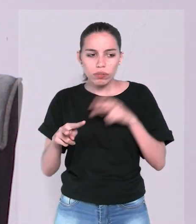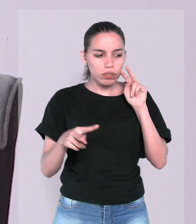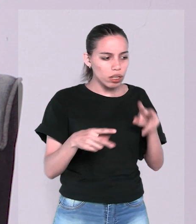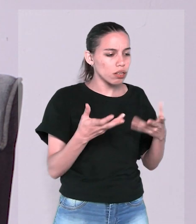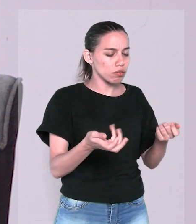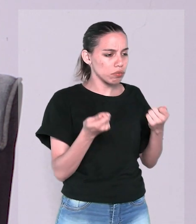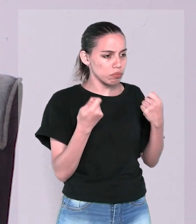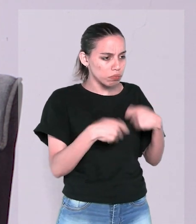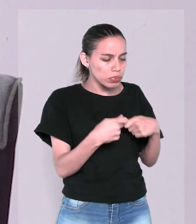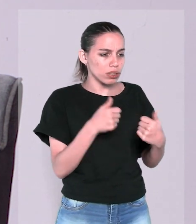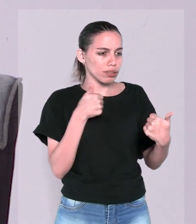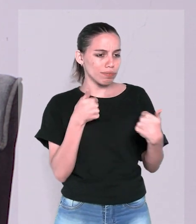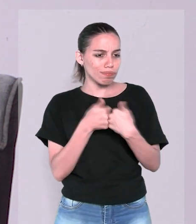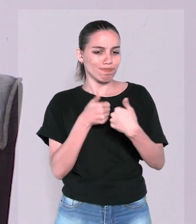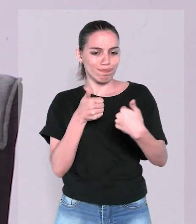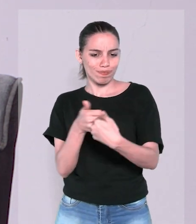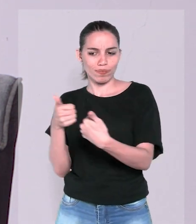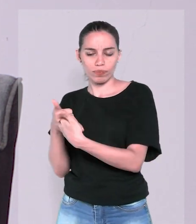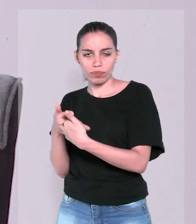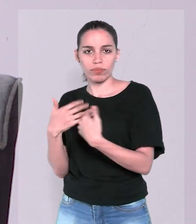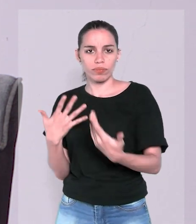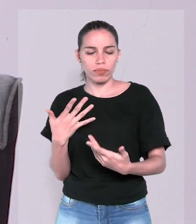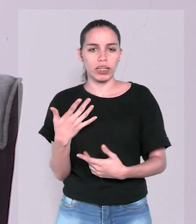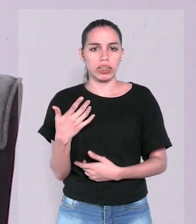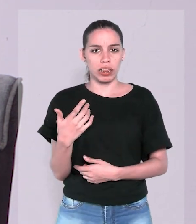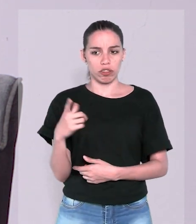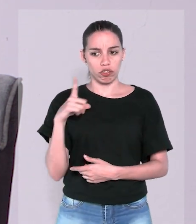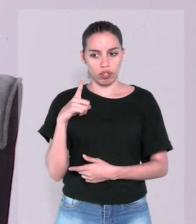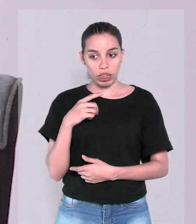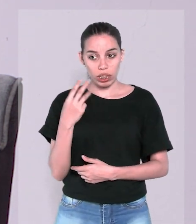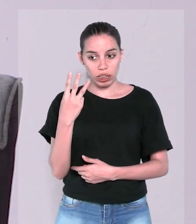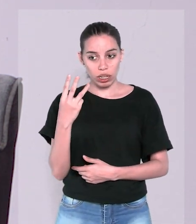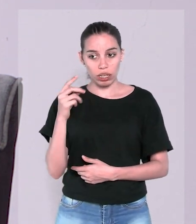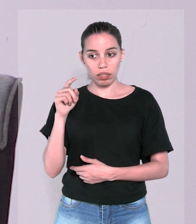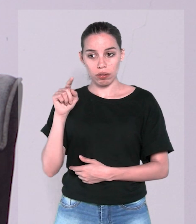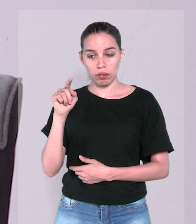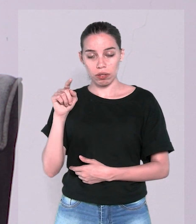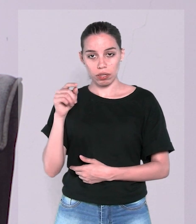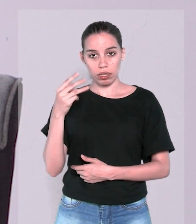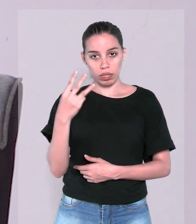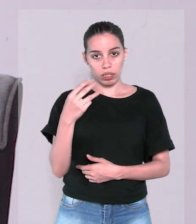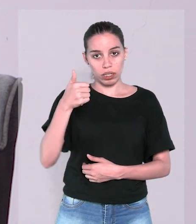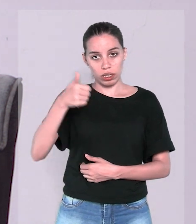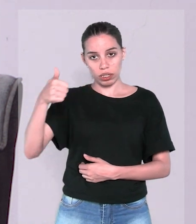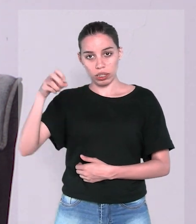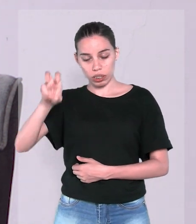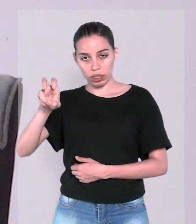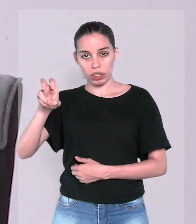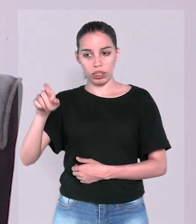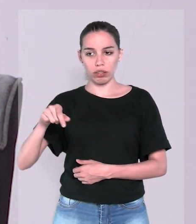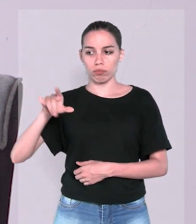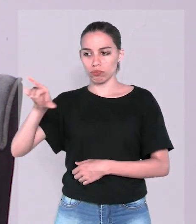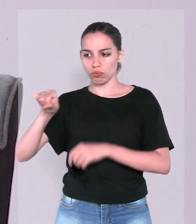partir desse impacto eu quis ver essas pessoas. Eu quis